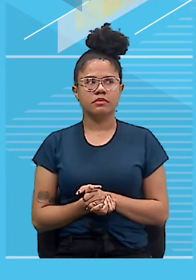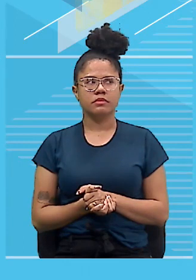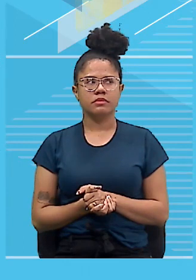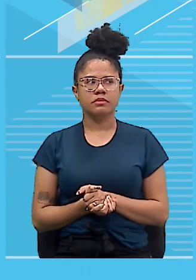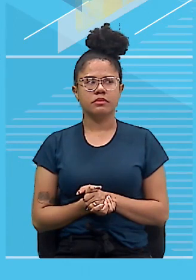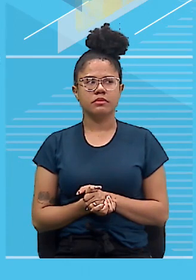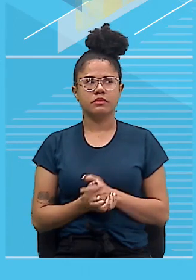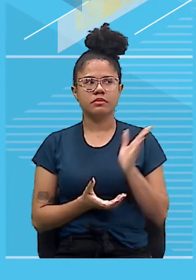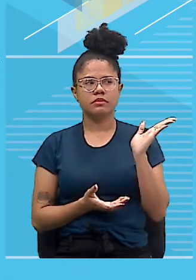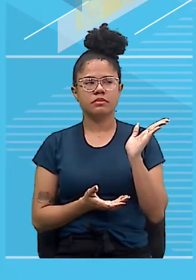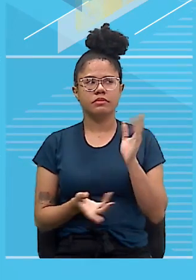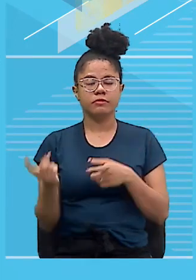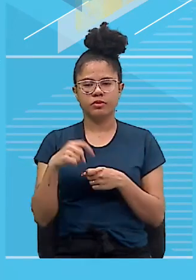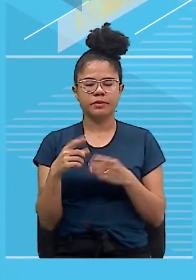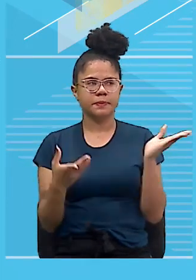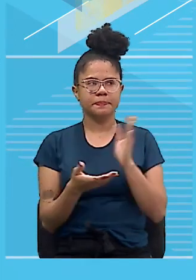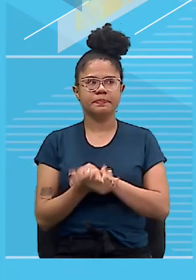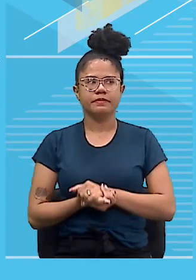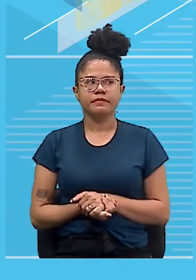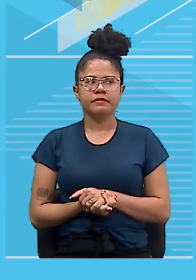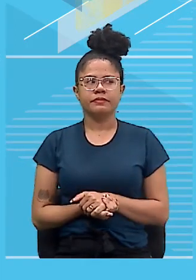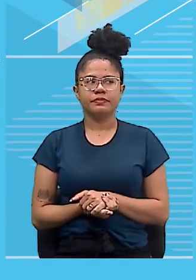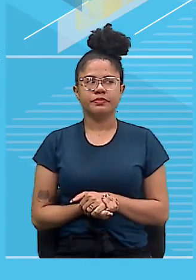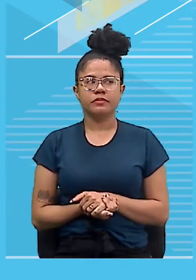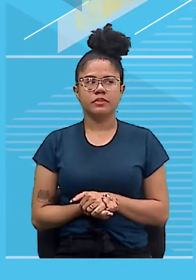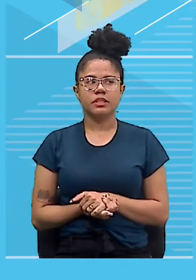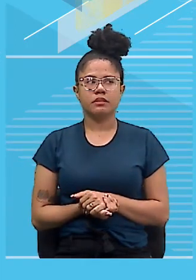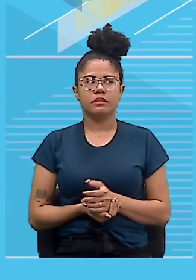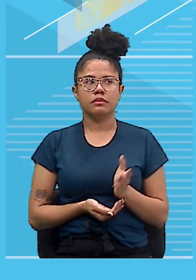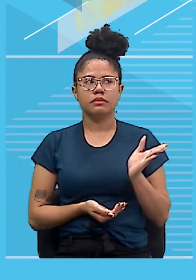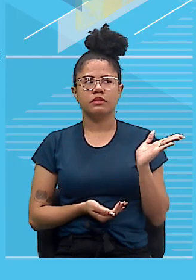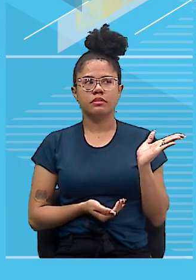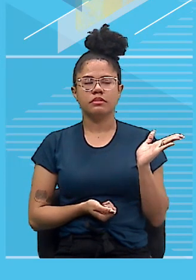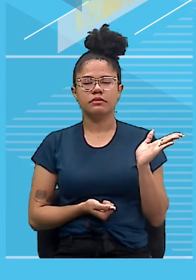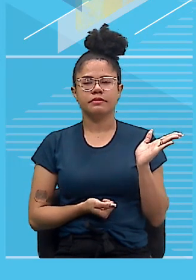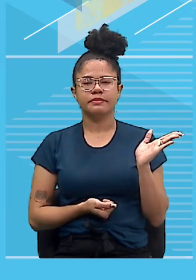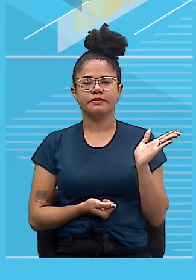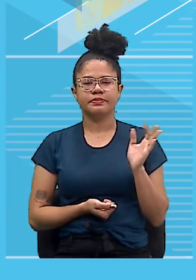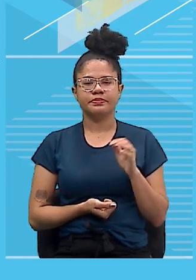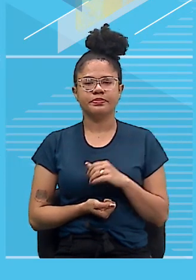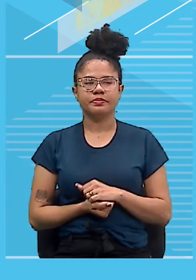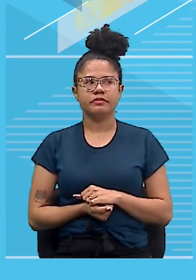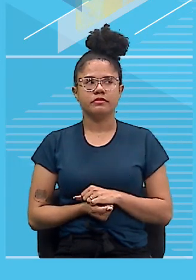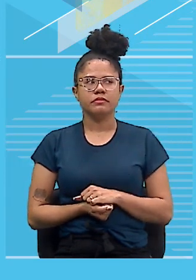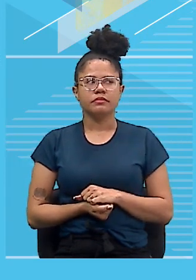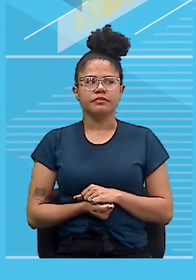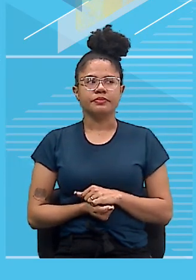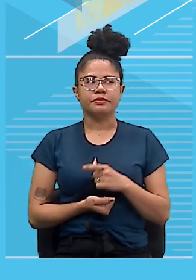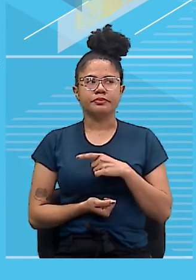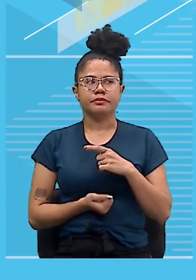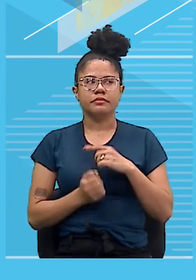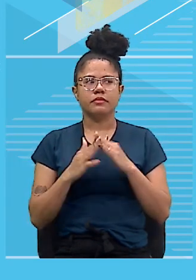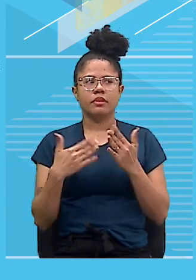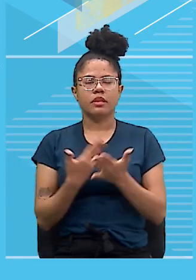aqui a cartela porque eu tinha voltado o mapa Olha aí meu irmão aí é uma escola